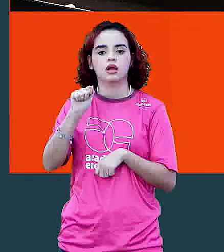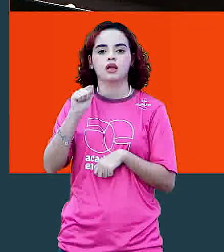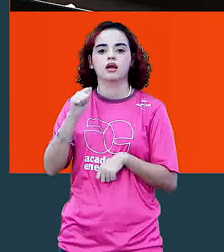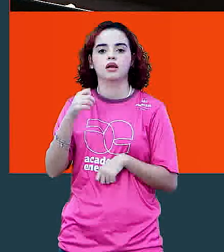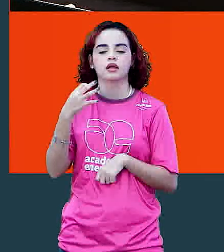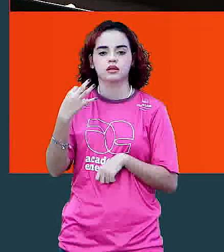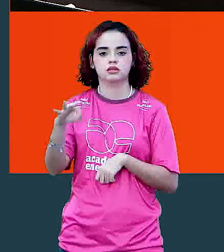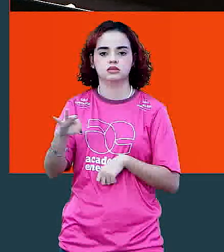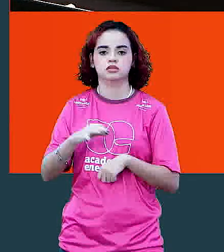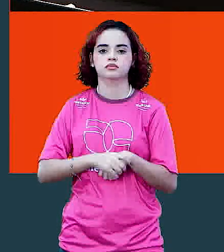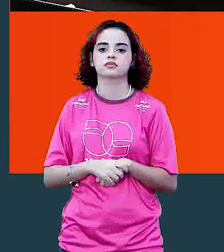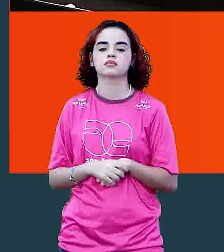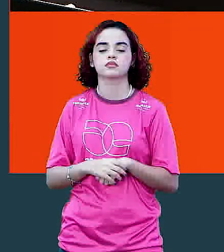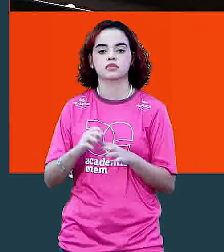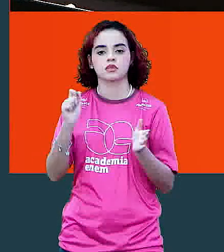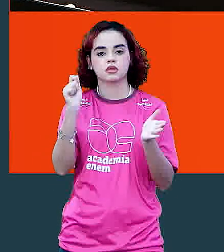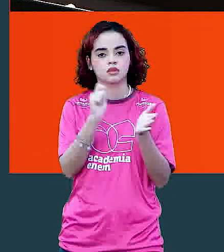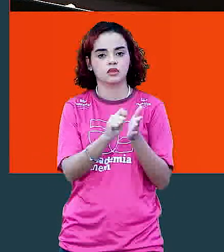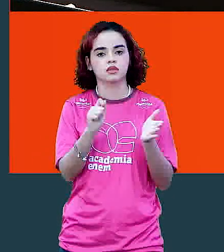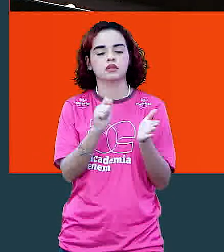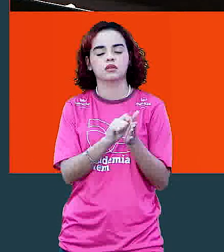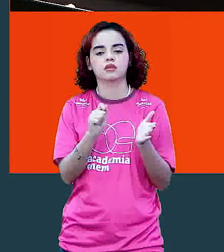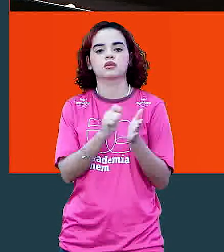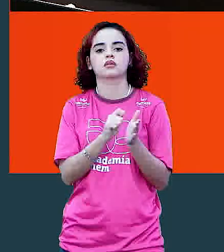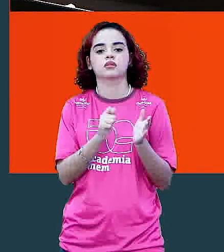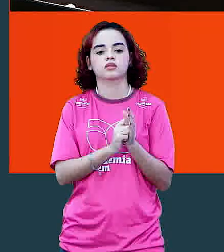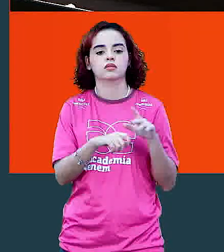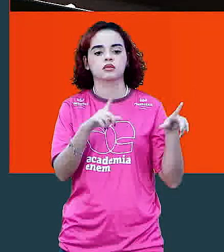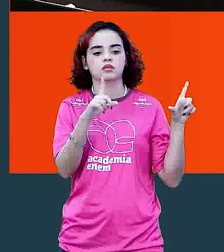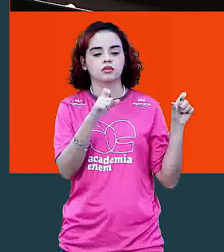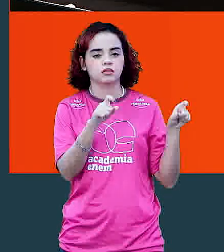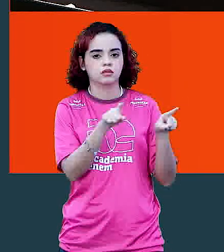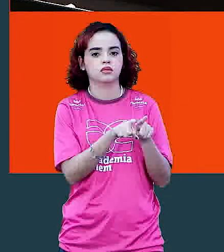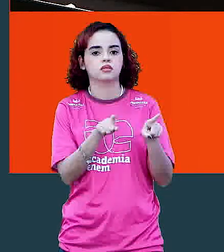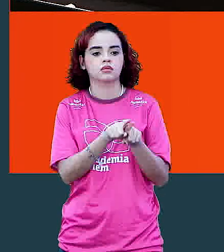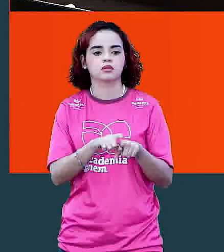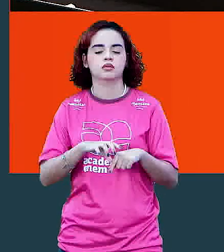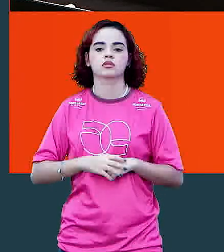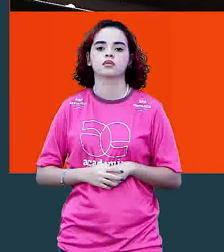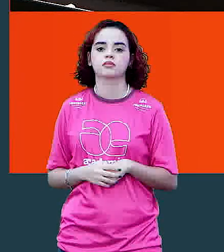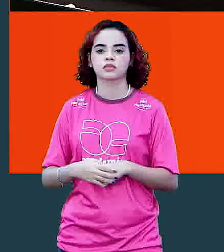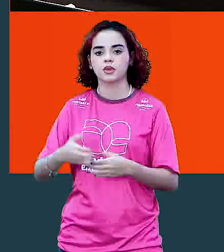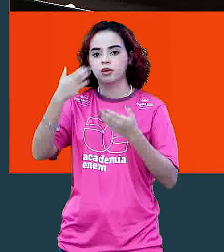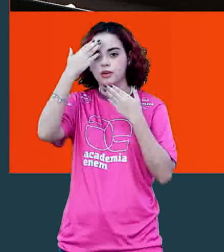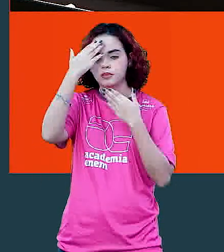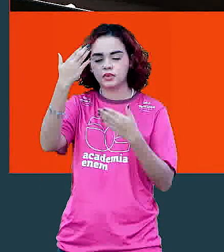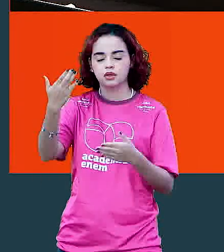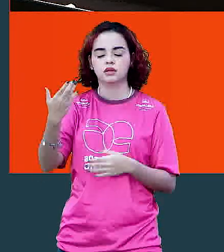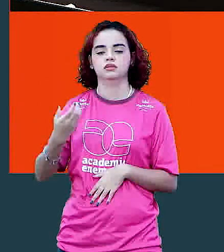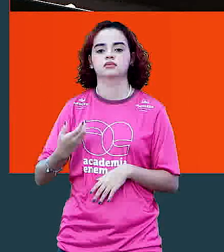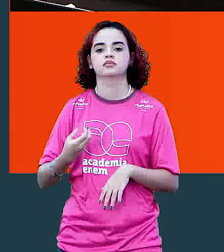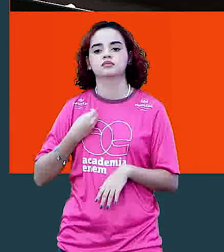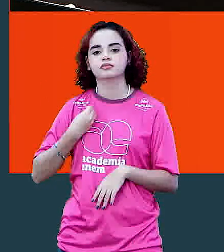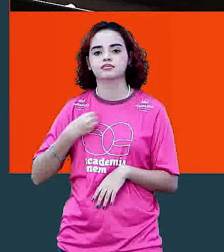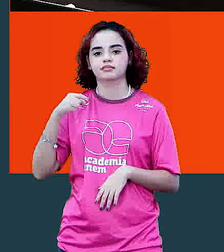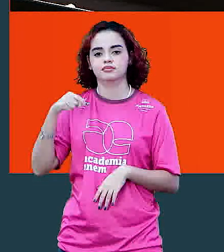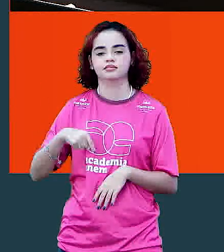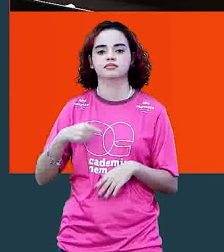certo? Anotem todas as informações que eu passei para vocês hoje, tá? Pessoal, foi um prazer estar aqui com vocês mais uma